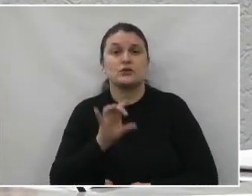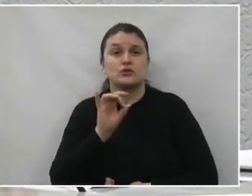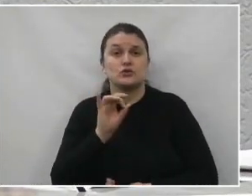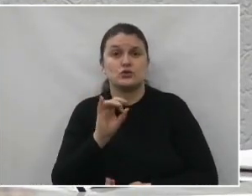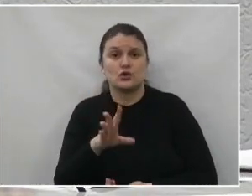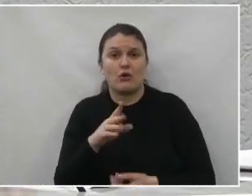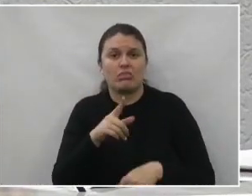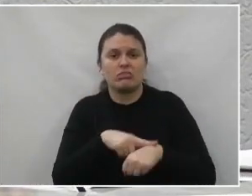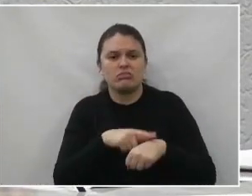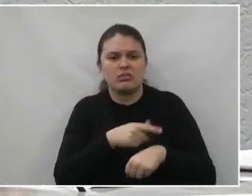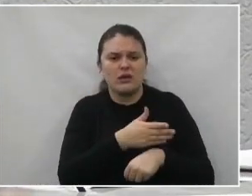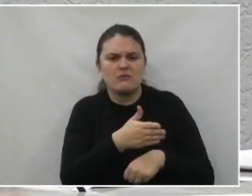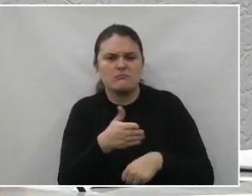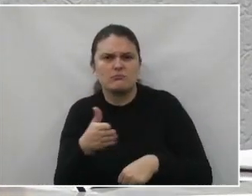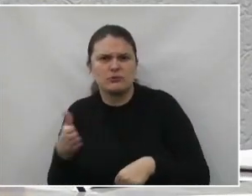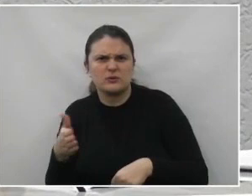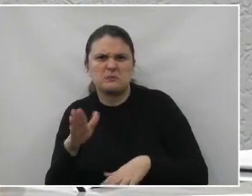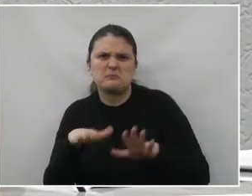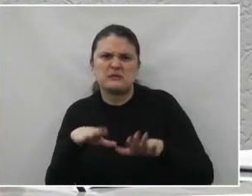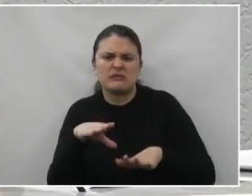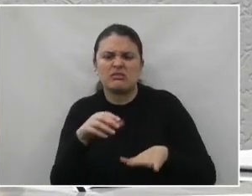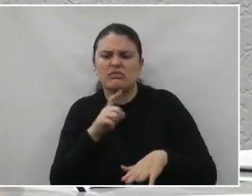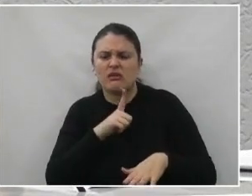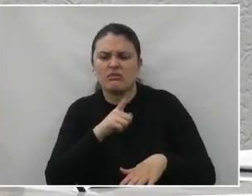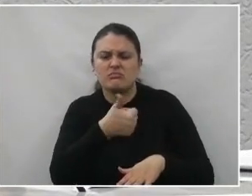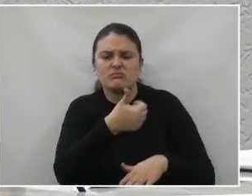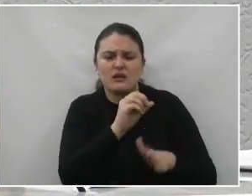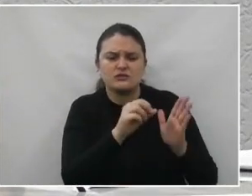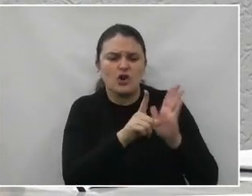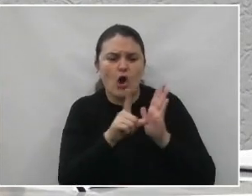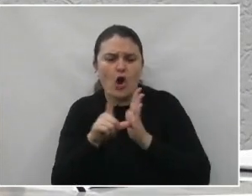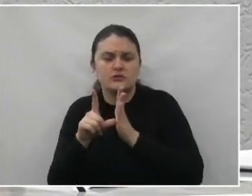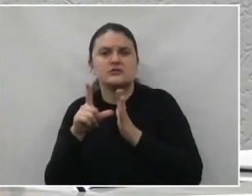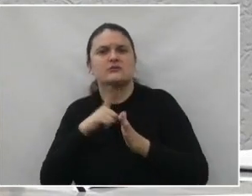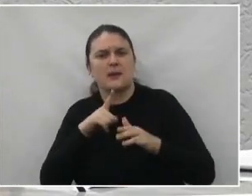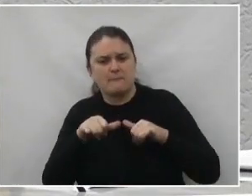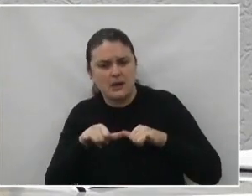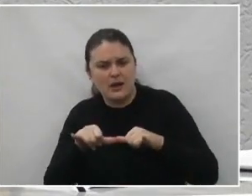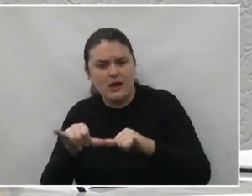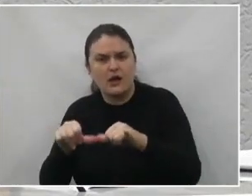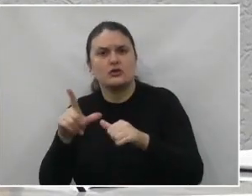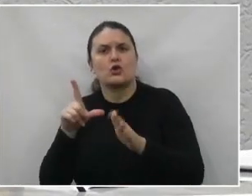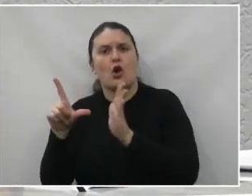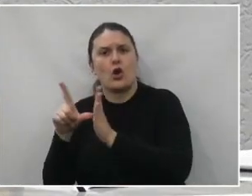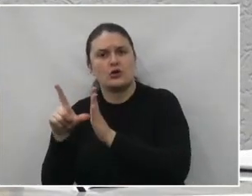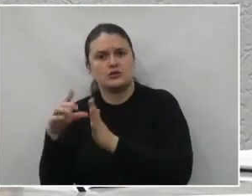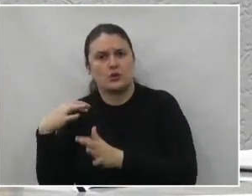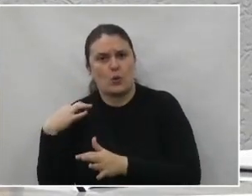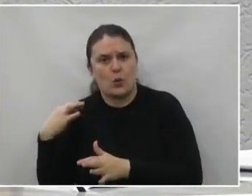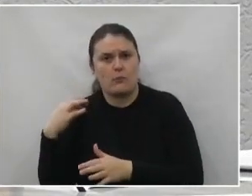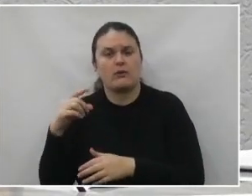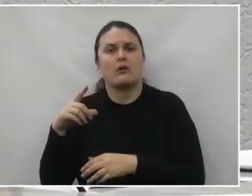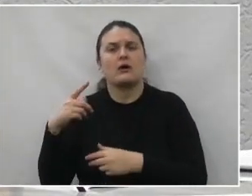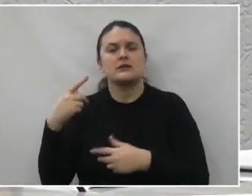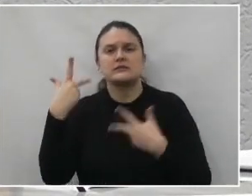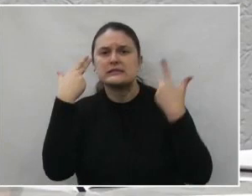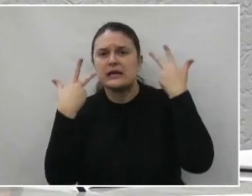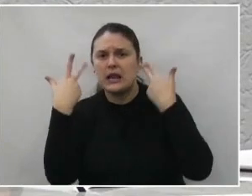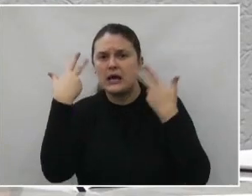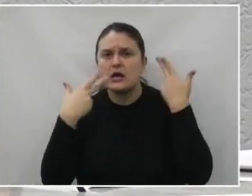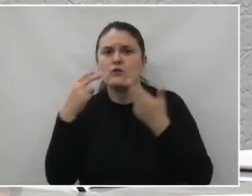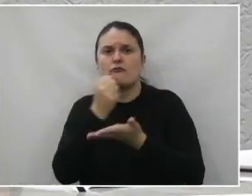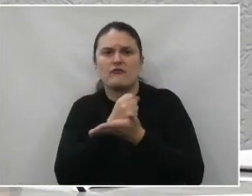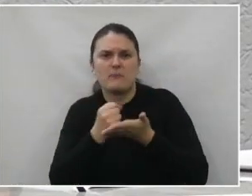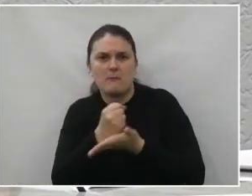nesse curto espaço, há mais de 10 comércios, entre eles supermercado, loja de roupas, cabeleireiro,